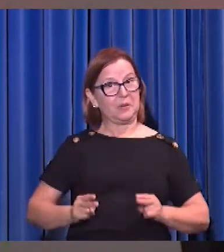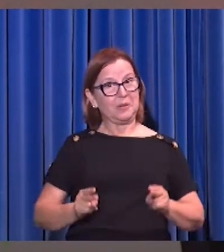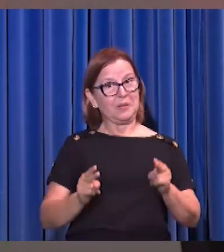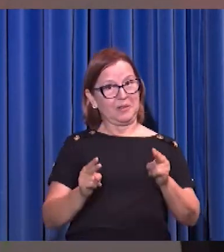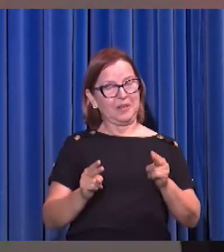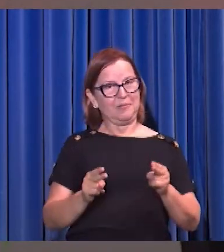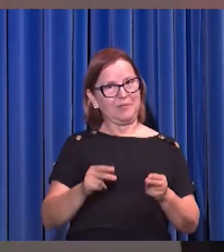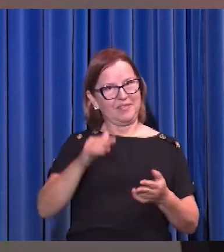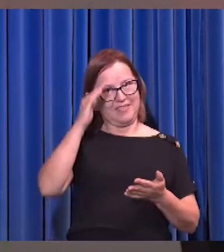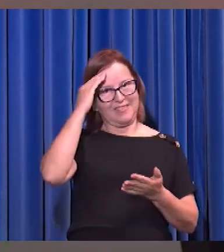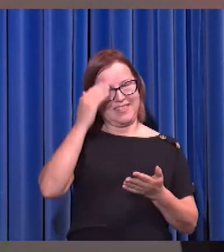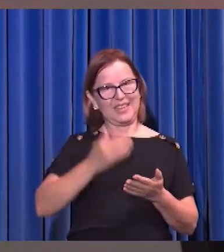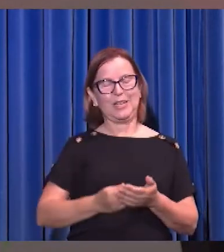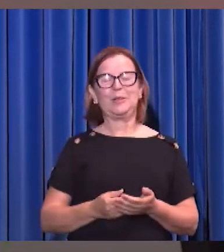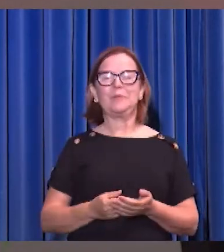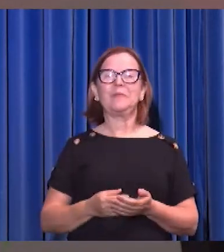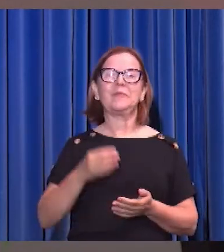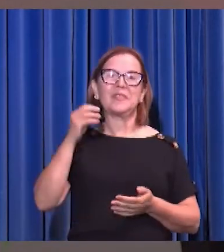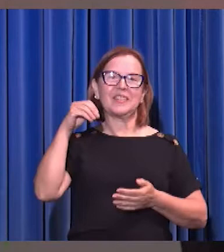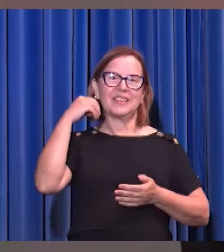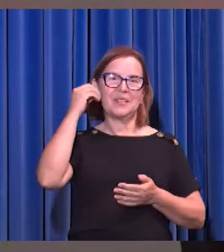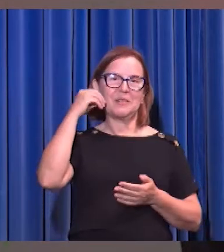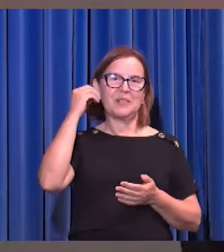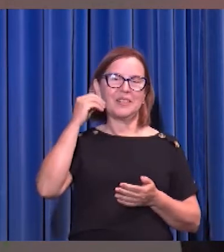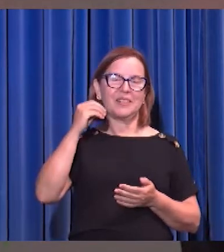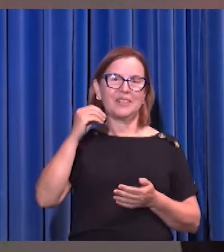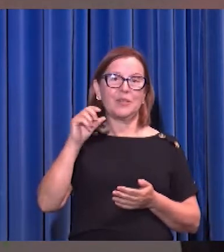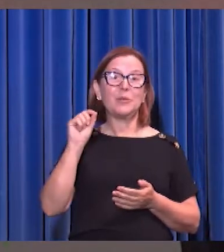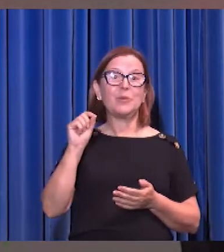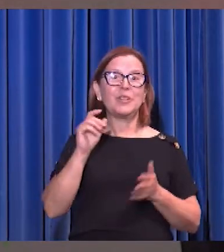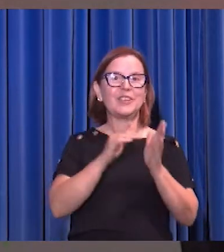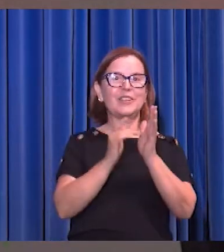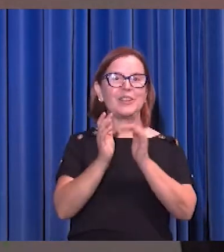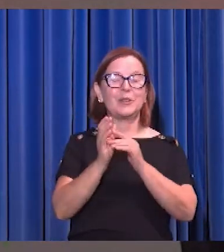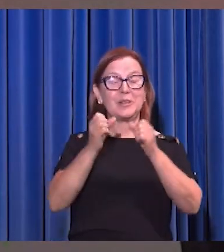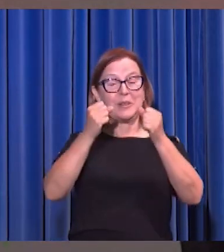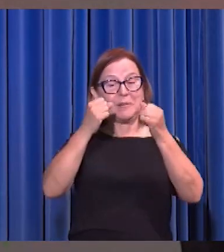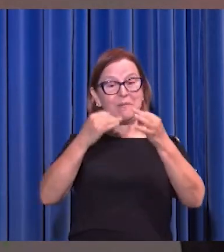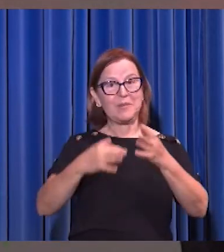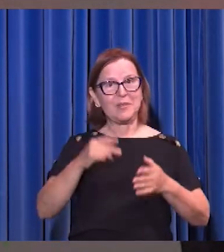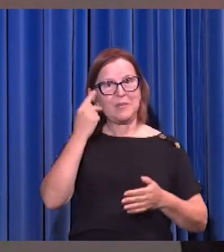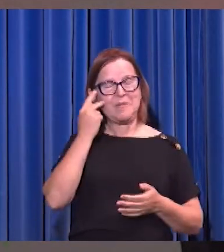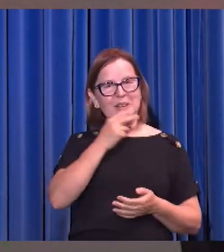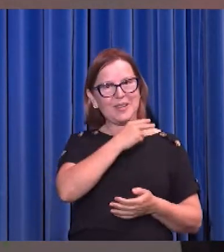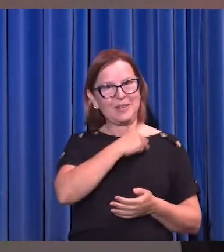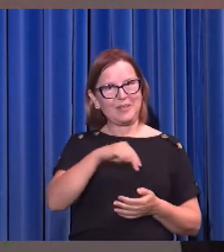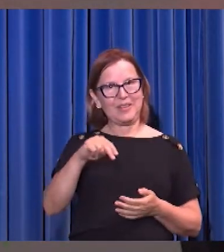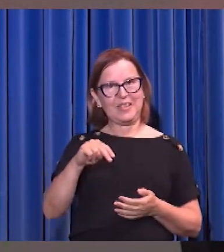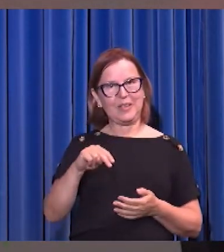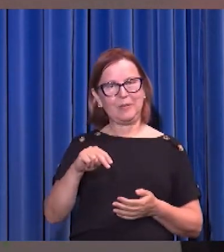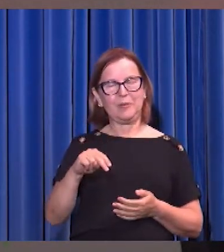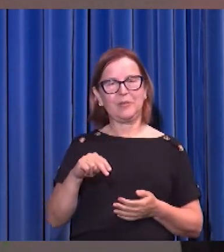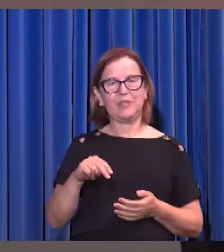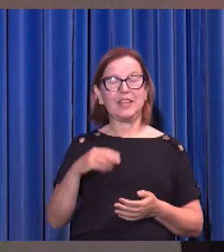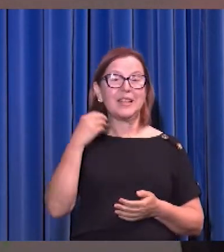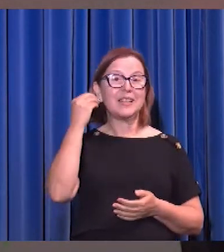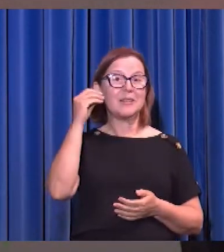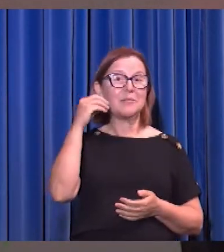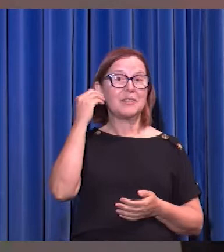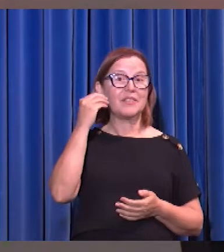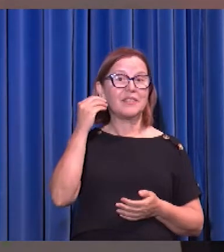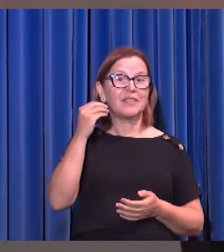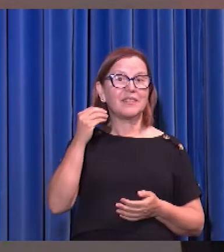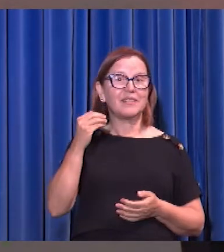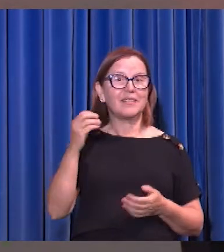é experimentando o que Jesus está explicando aqui para Nicodemos, ou seja, experimentando o